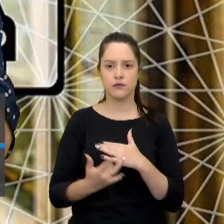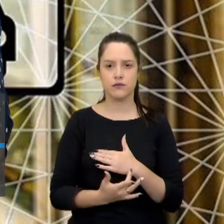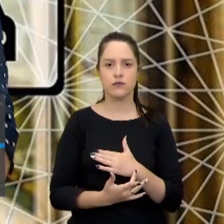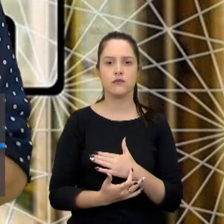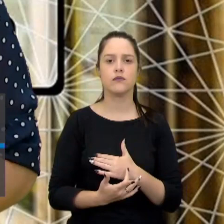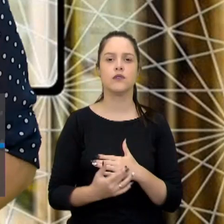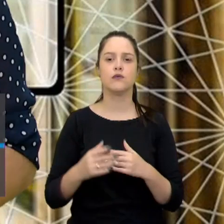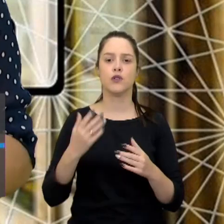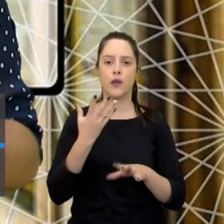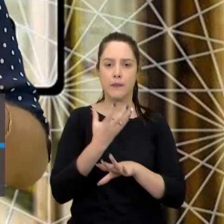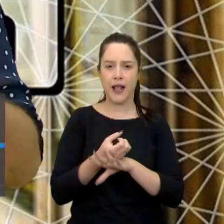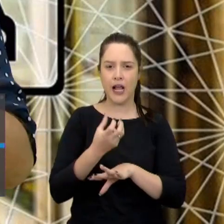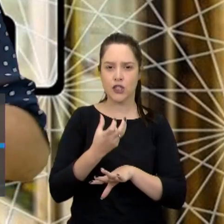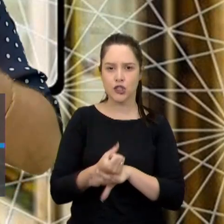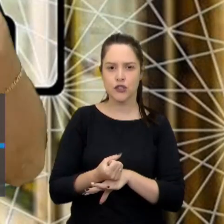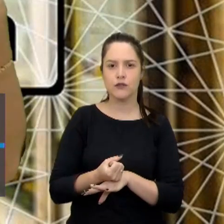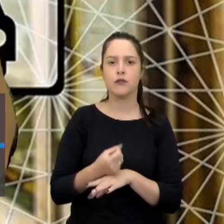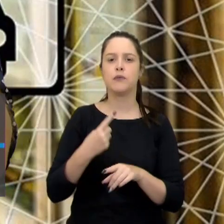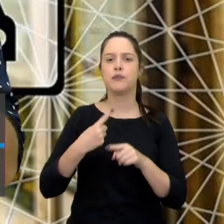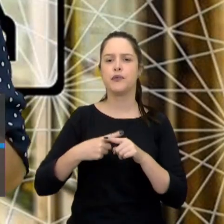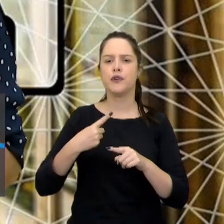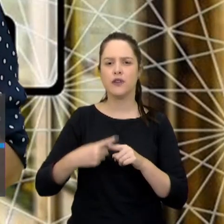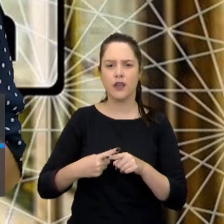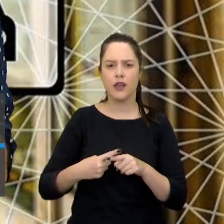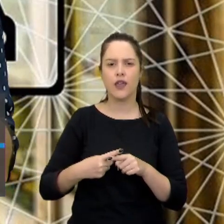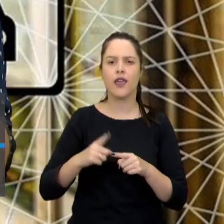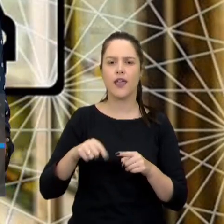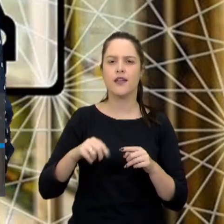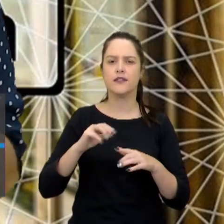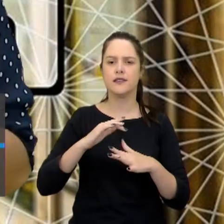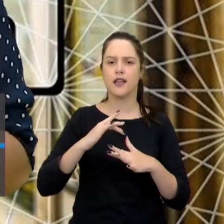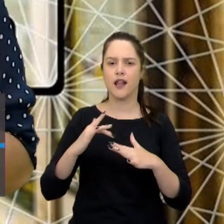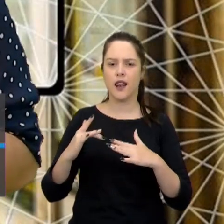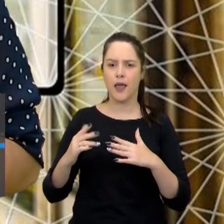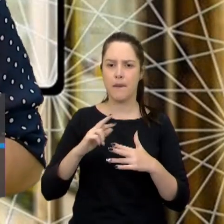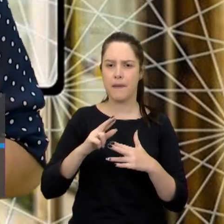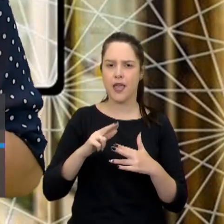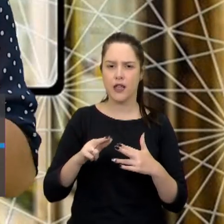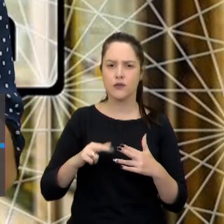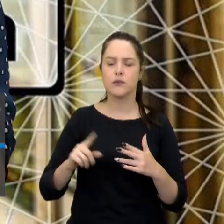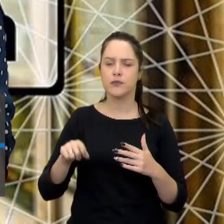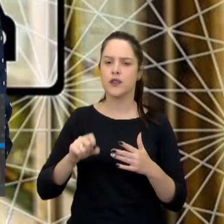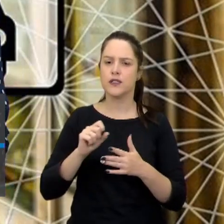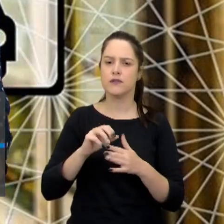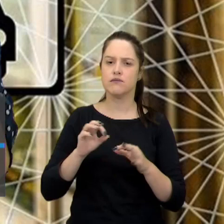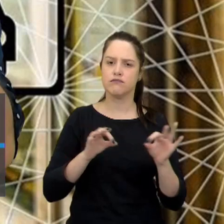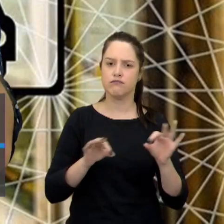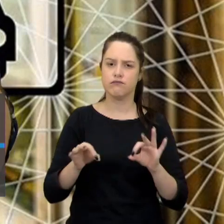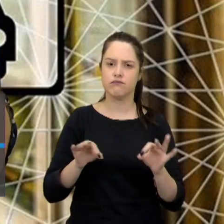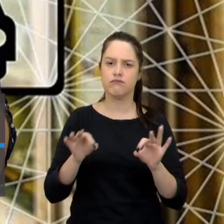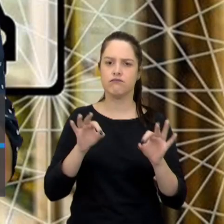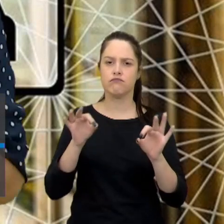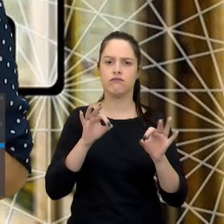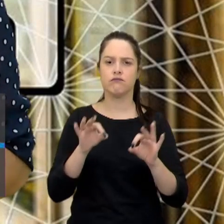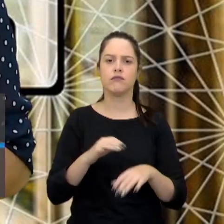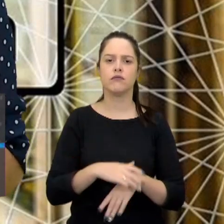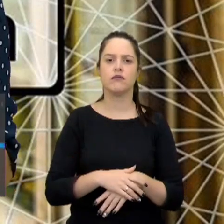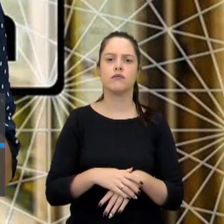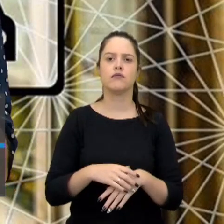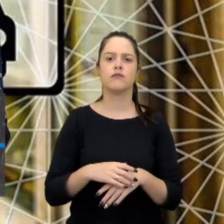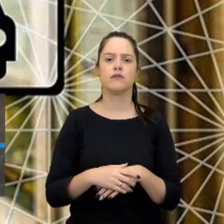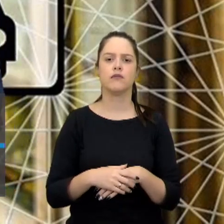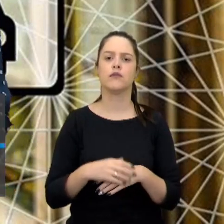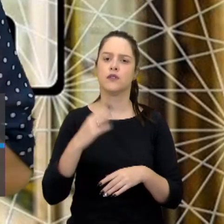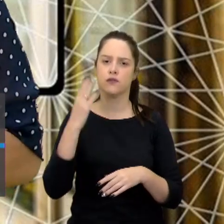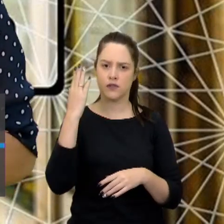de aplicativos. E por que esses elementos, esses símbolos são utilizados? É quando a gente faz a leitura de imagem. Então